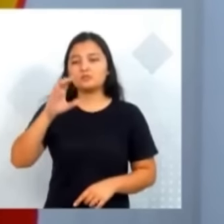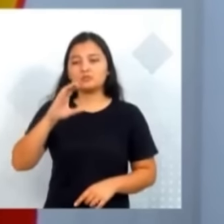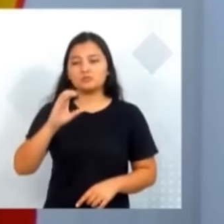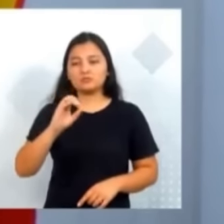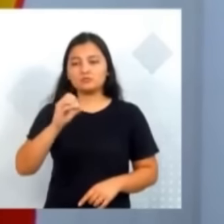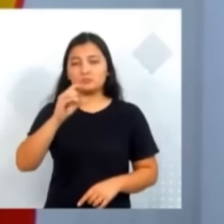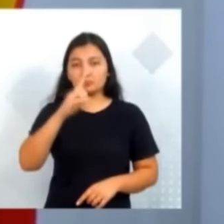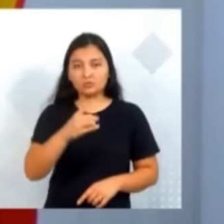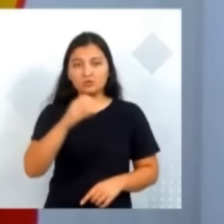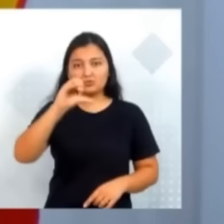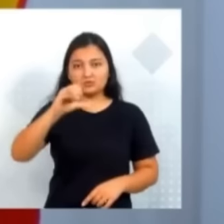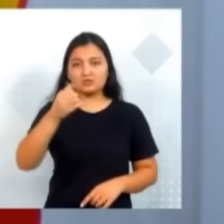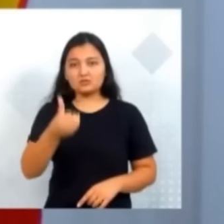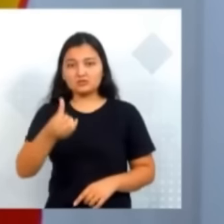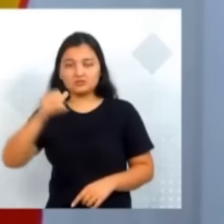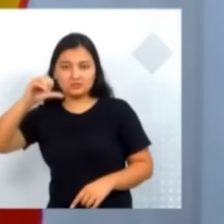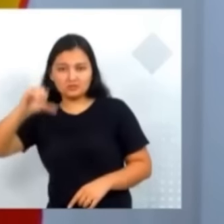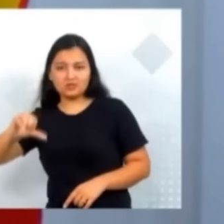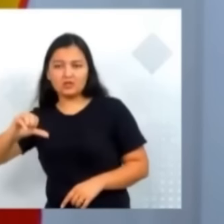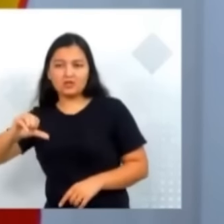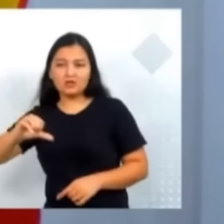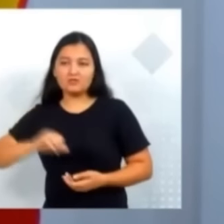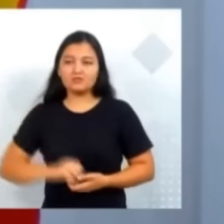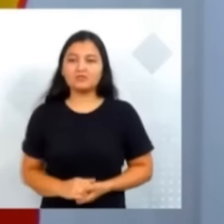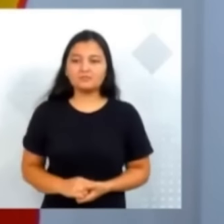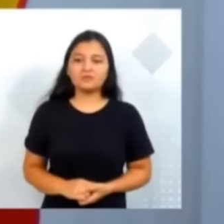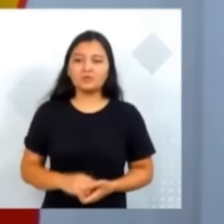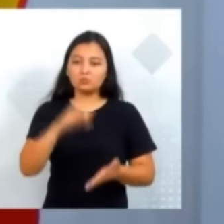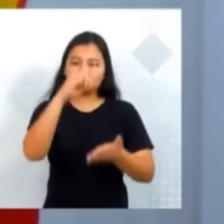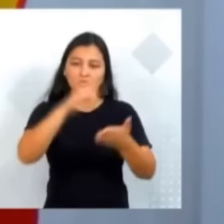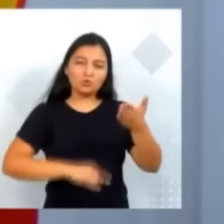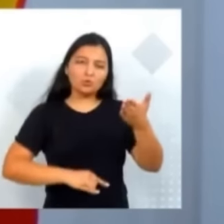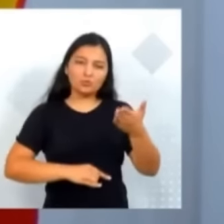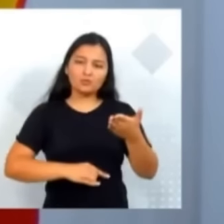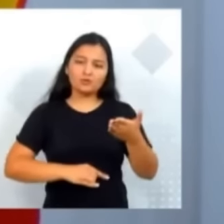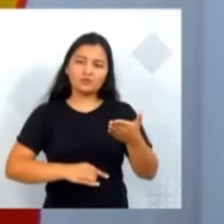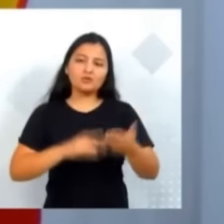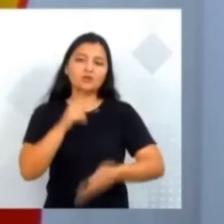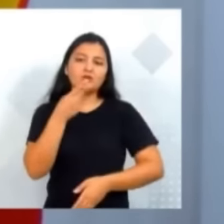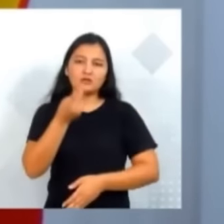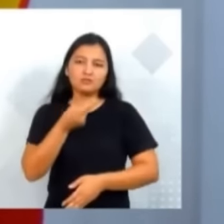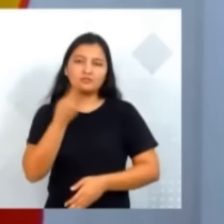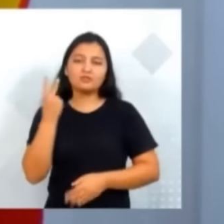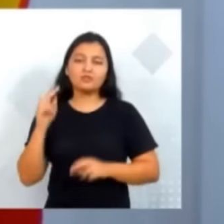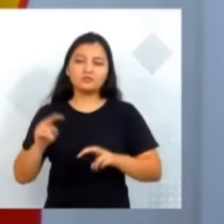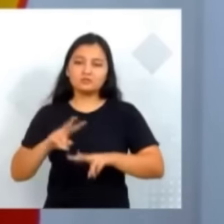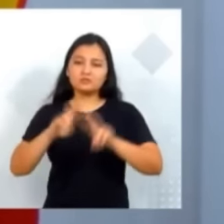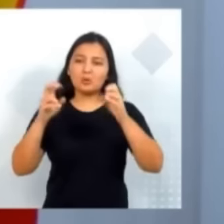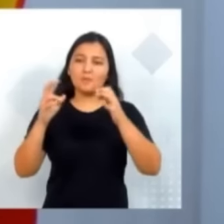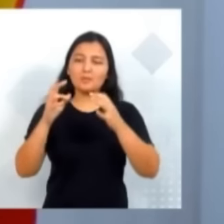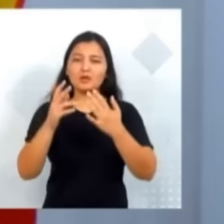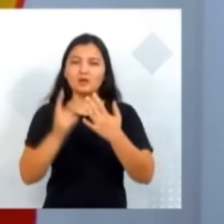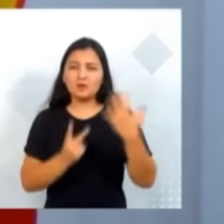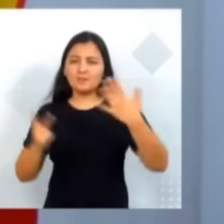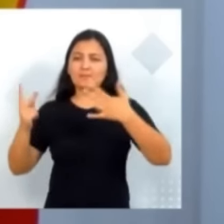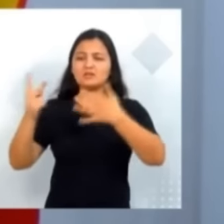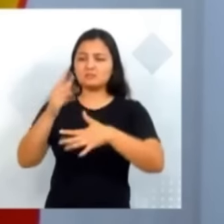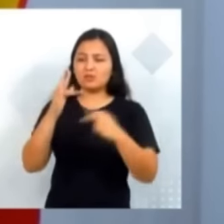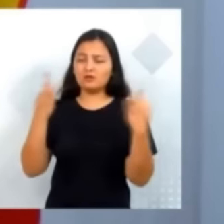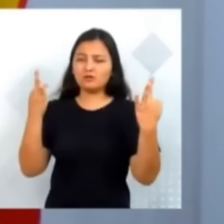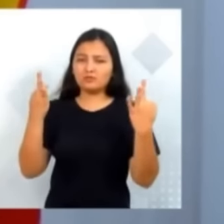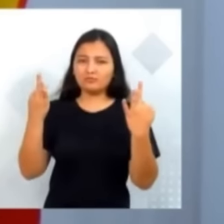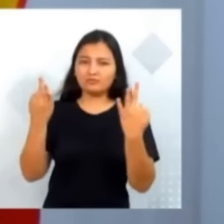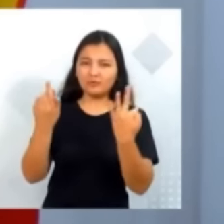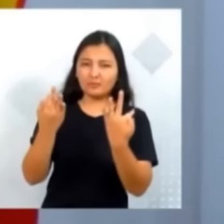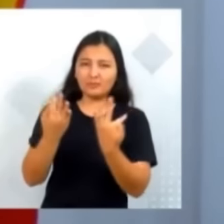de 1969, também conhecida como Pacto São José da Costa Rica, um documento que reafirma a primazia da família na escolha do